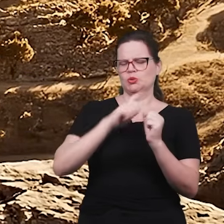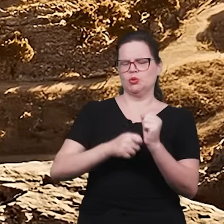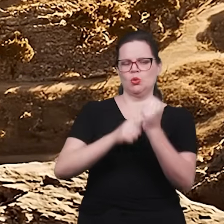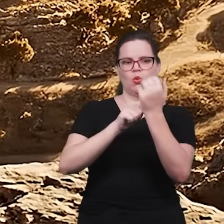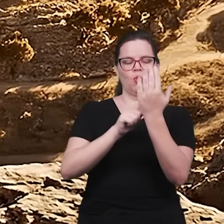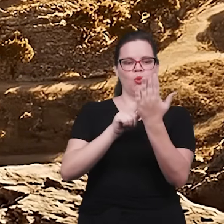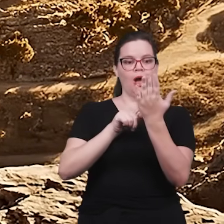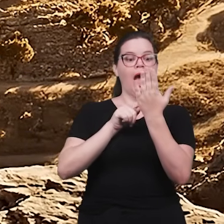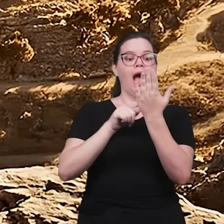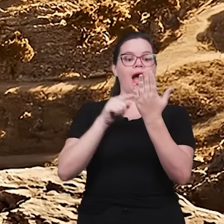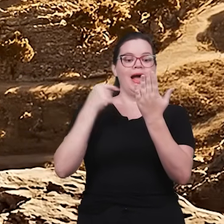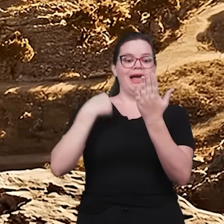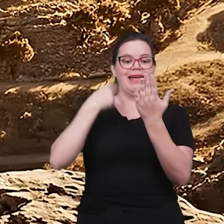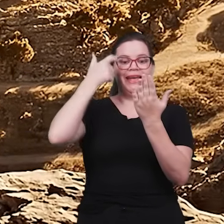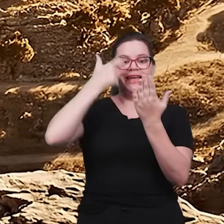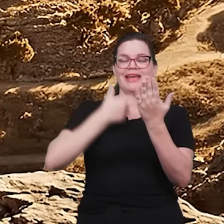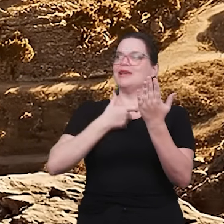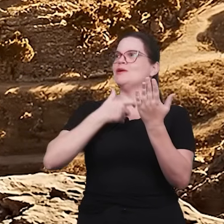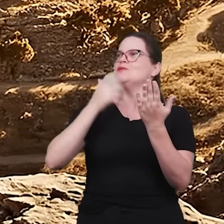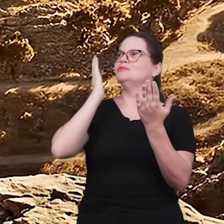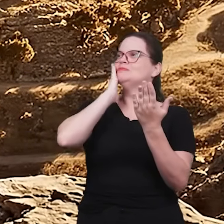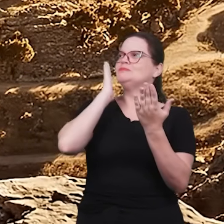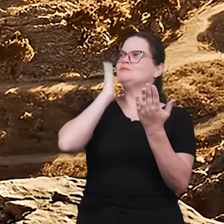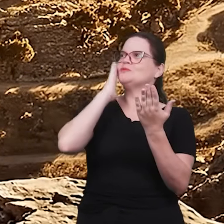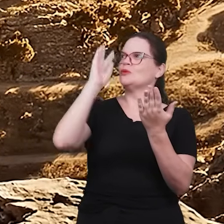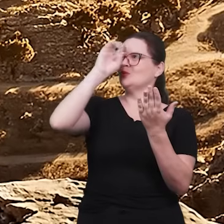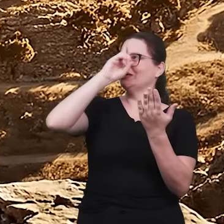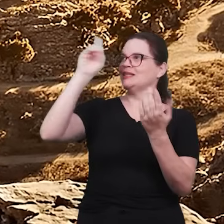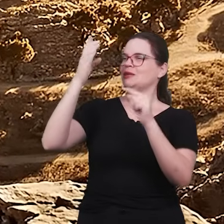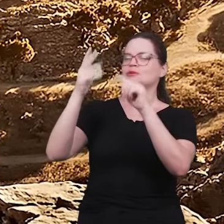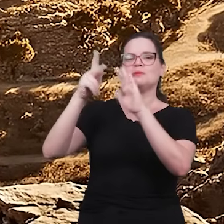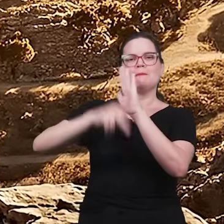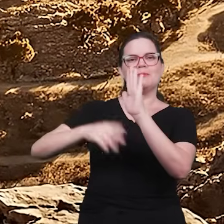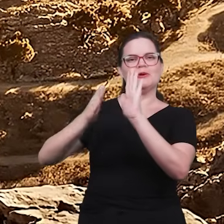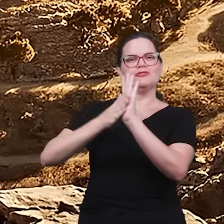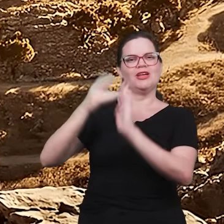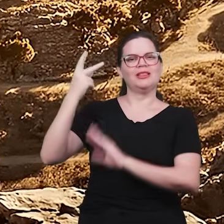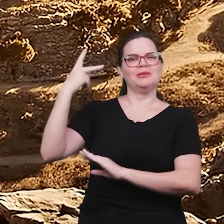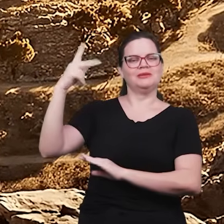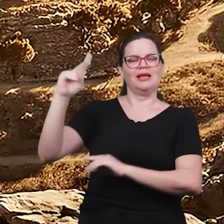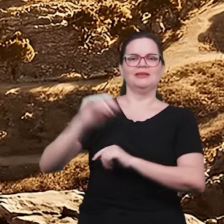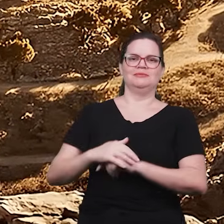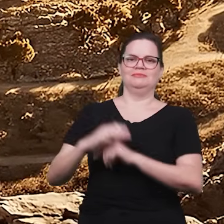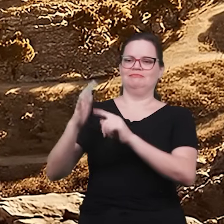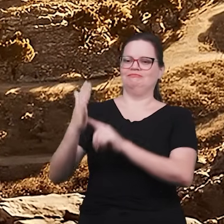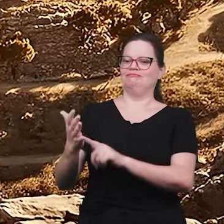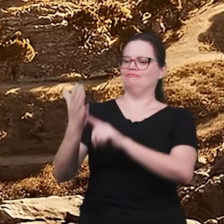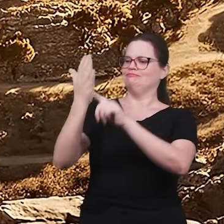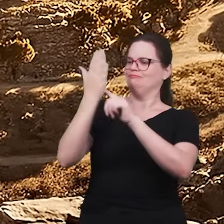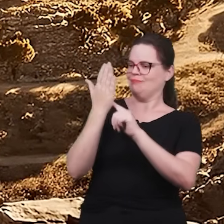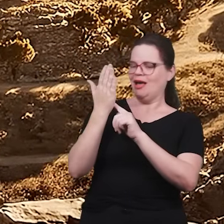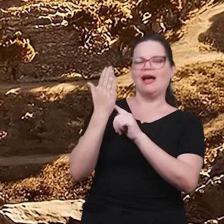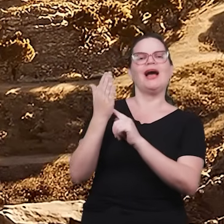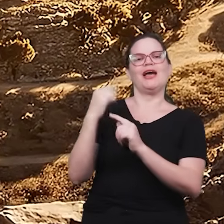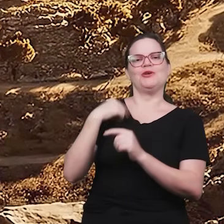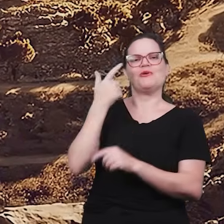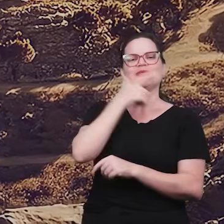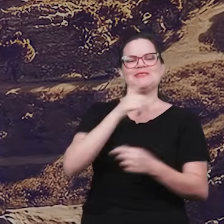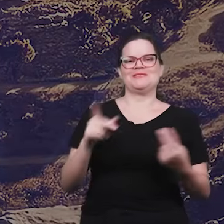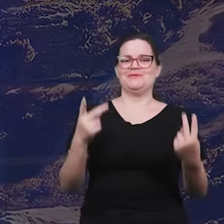contra Jericó foi que o plano que os levaria à vitória, esse plano partiu do